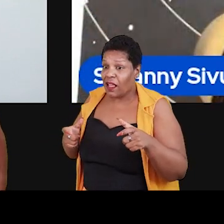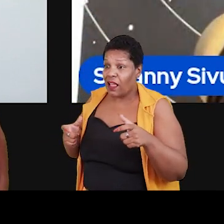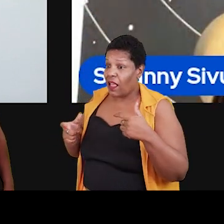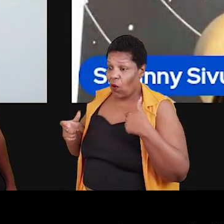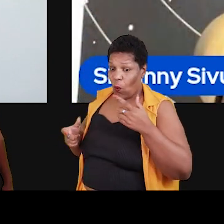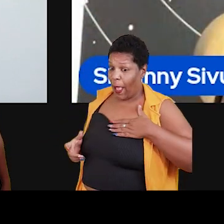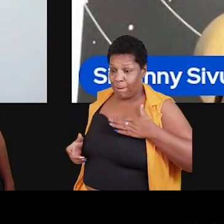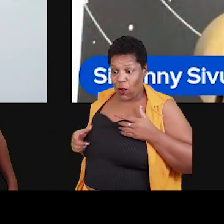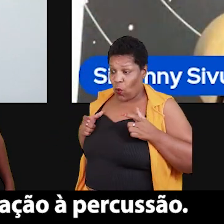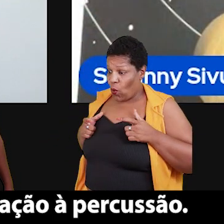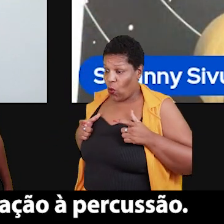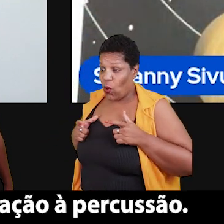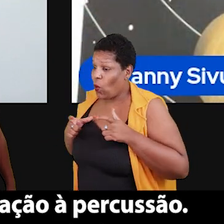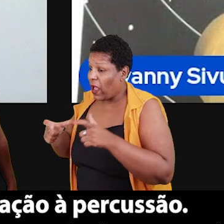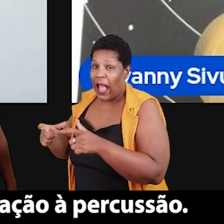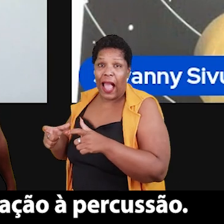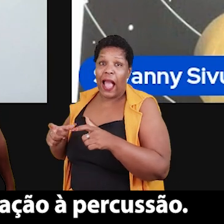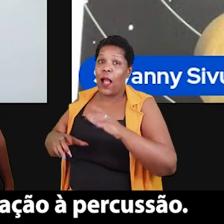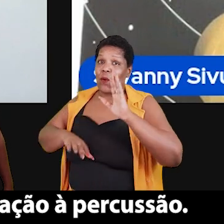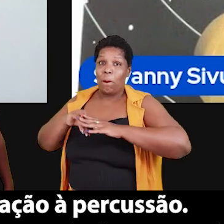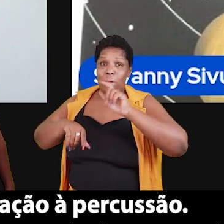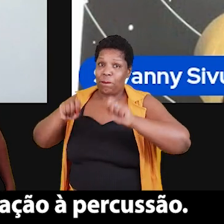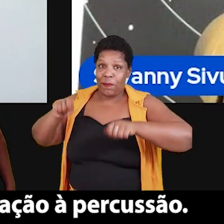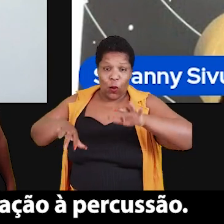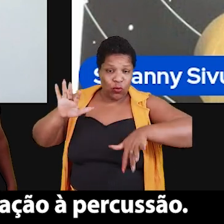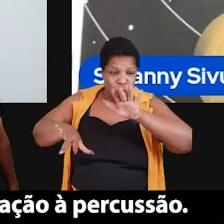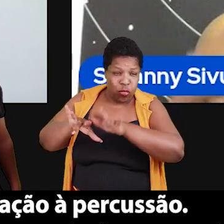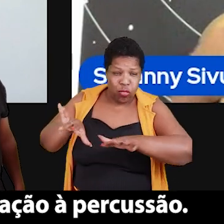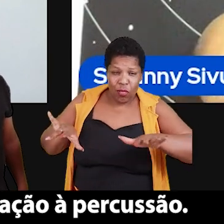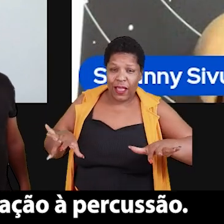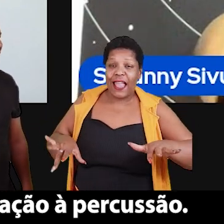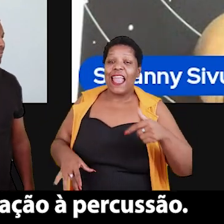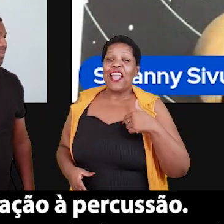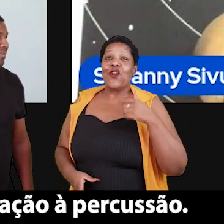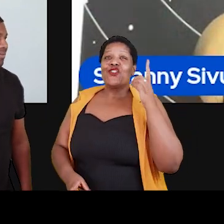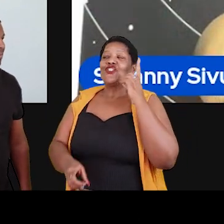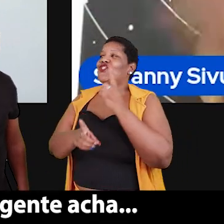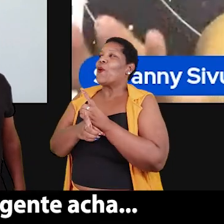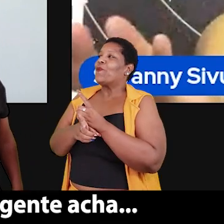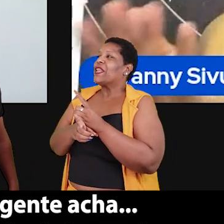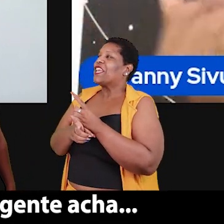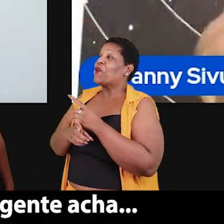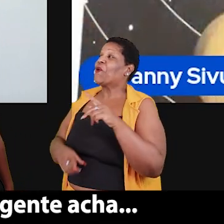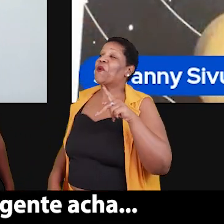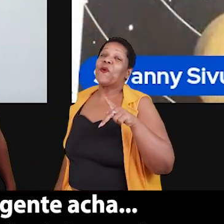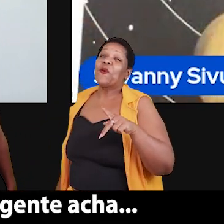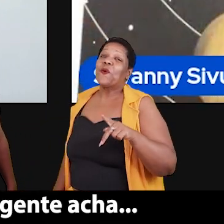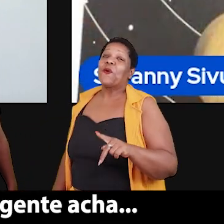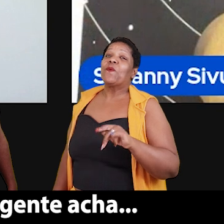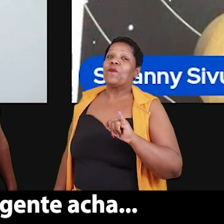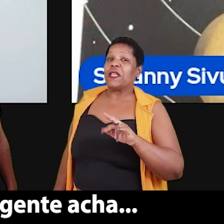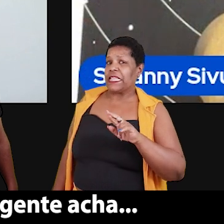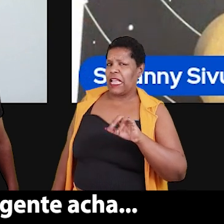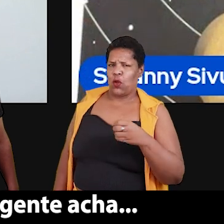o meu lugar de fala em relação à percussão. Eu descobri que o piseiro tem assim, a gente acha, assim,